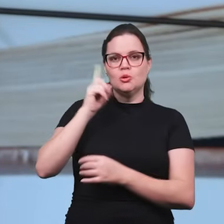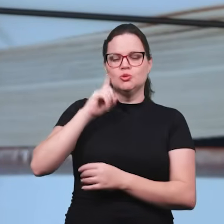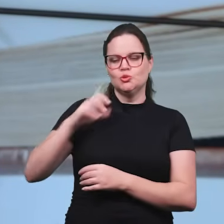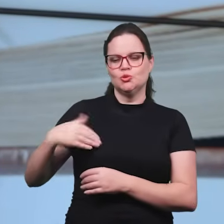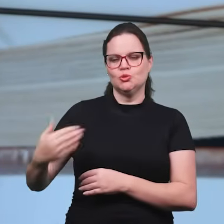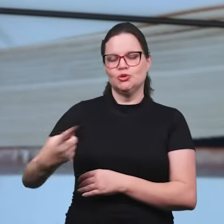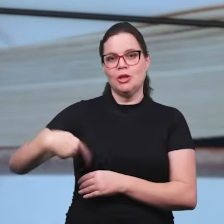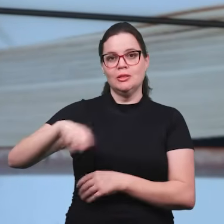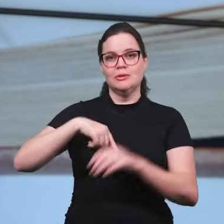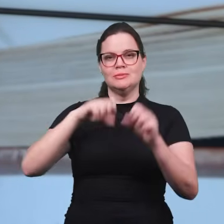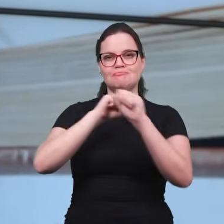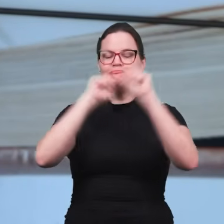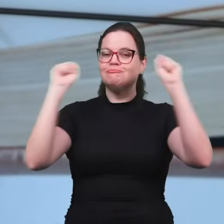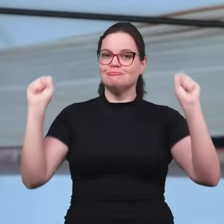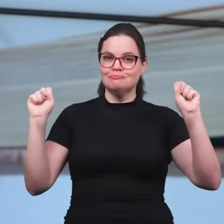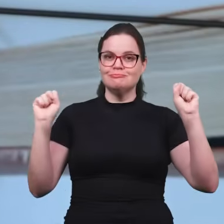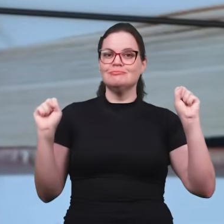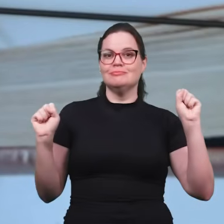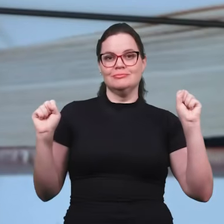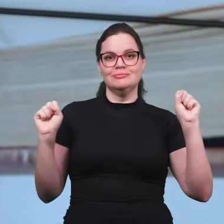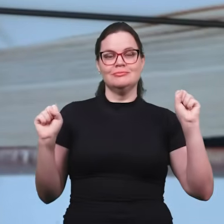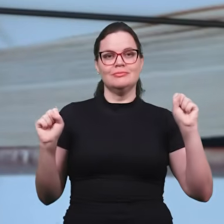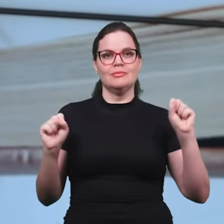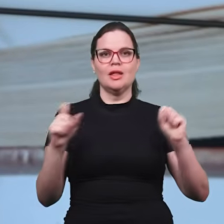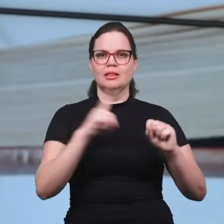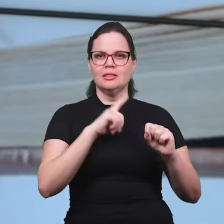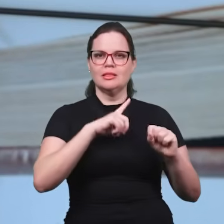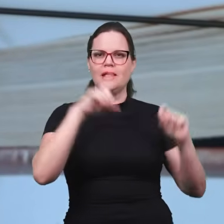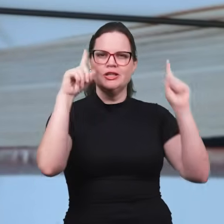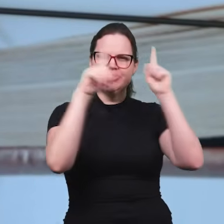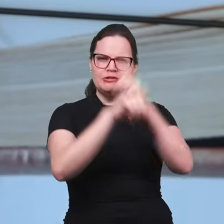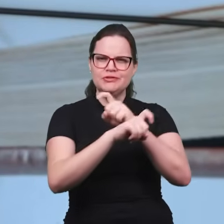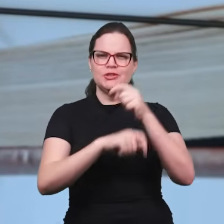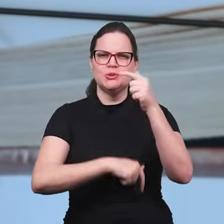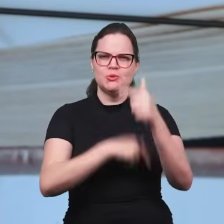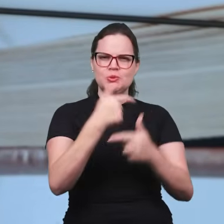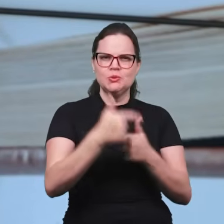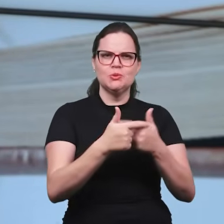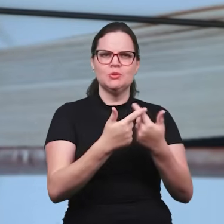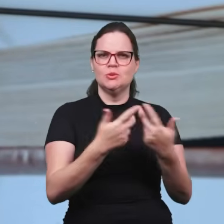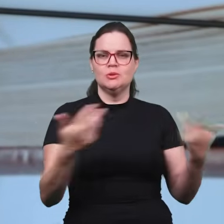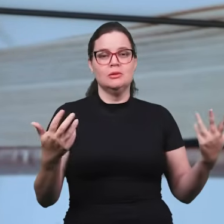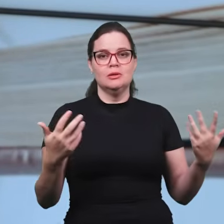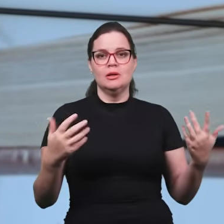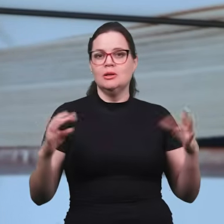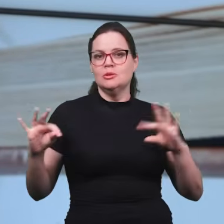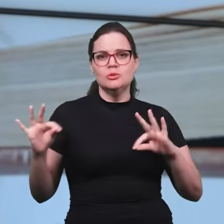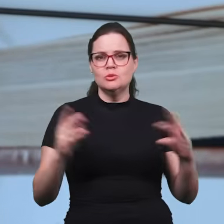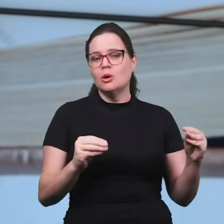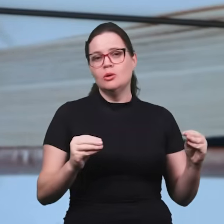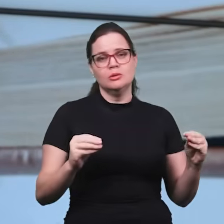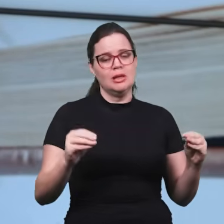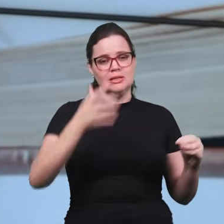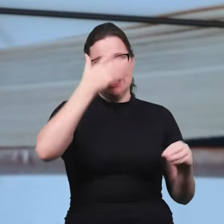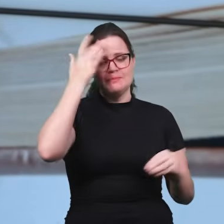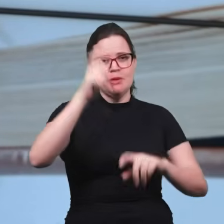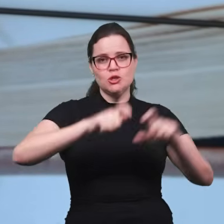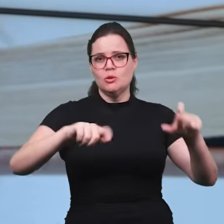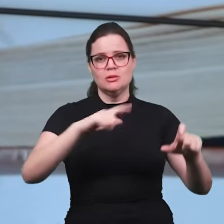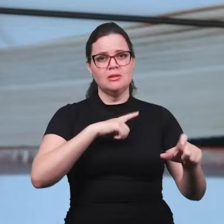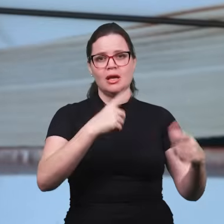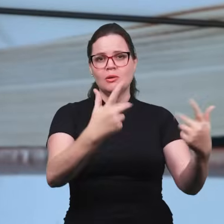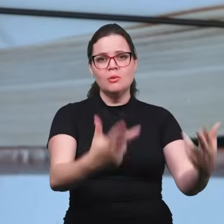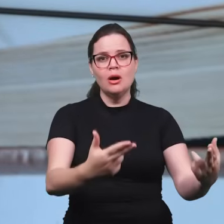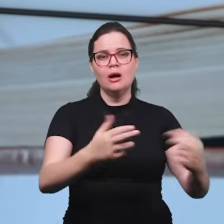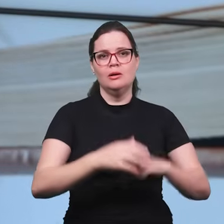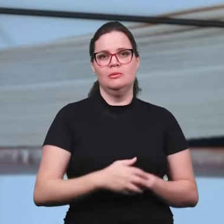nós acordamos, a tempestade, a chuva, o sol, vem para os justos e injustos. Mas imagina